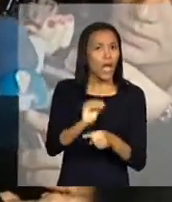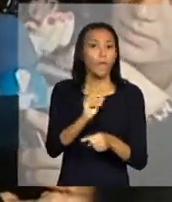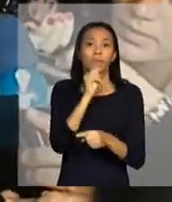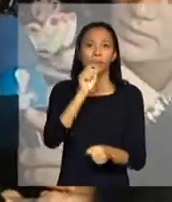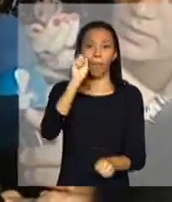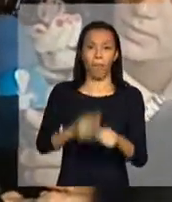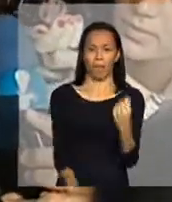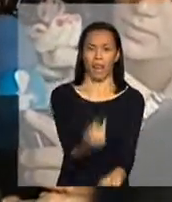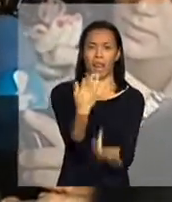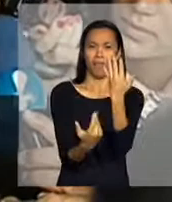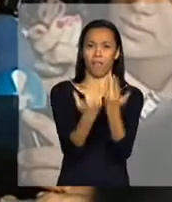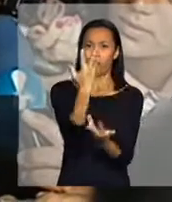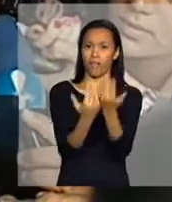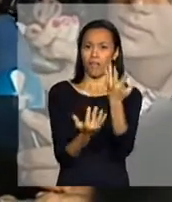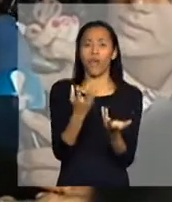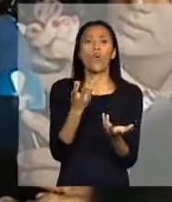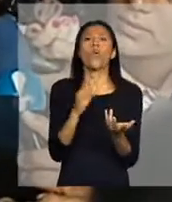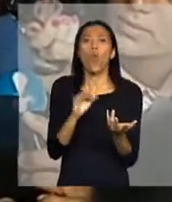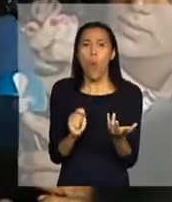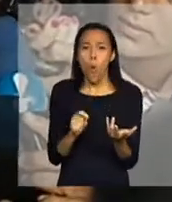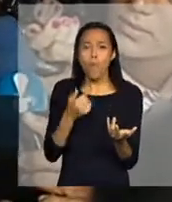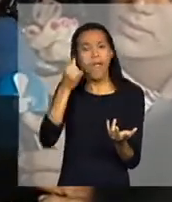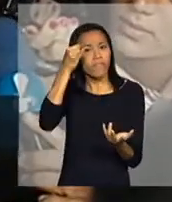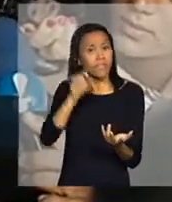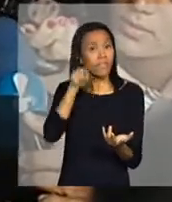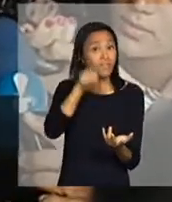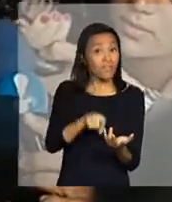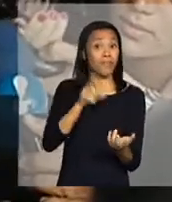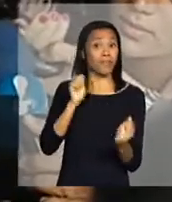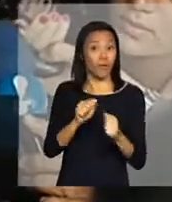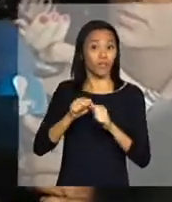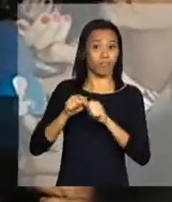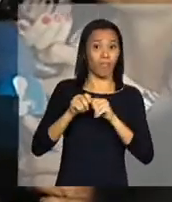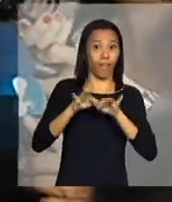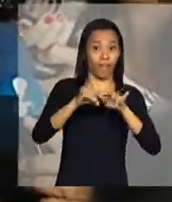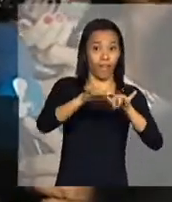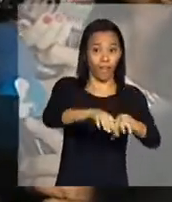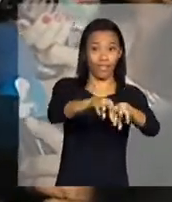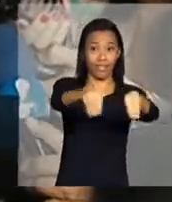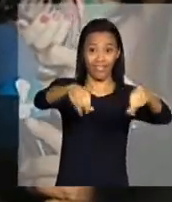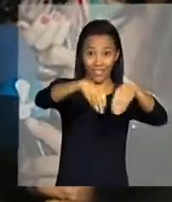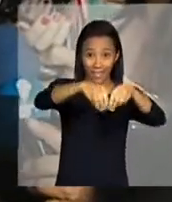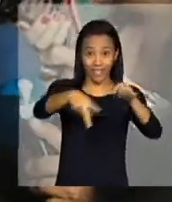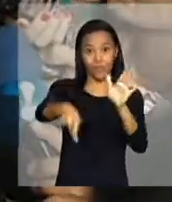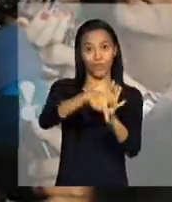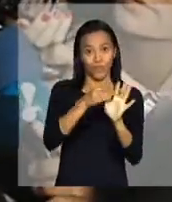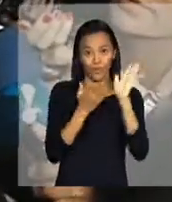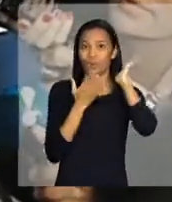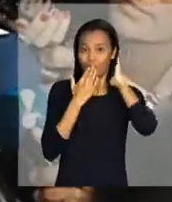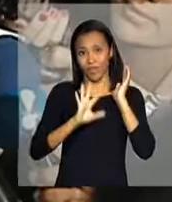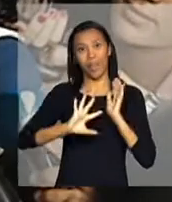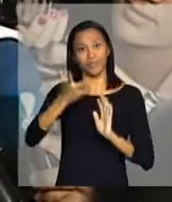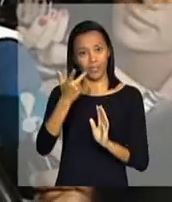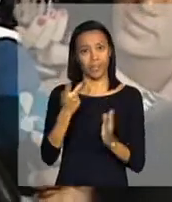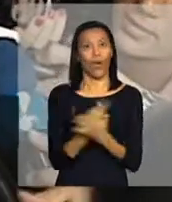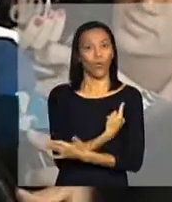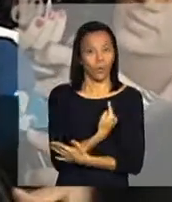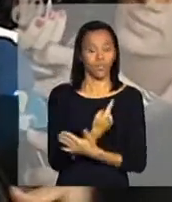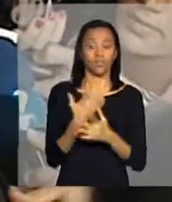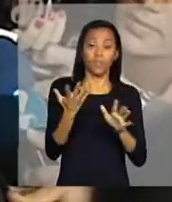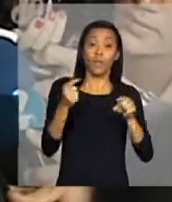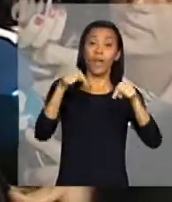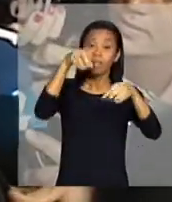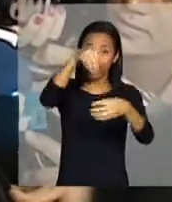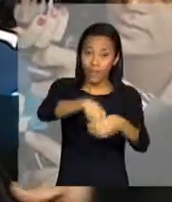queimadas, iniciativas que possam evitar que as queimadas possam atingir as terras indígenas, como muitas vezes acontece. Então, isso é dentro da gestão ambiental